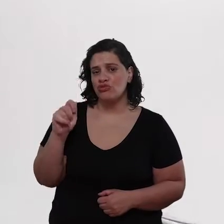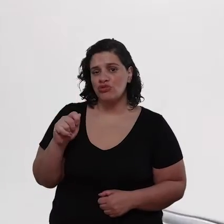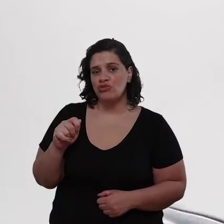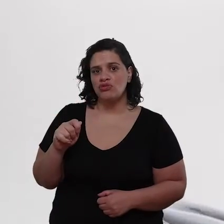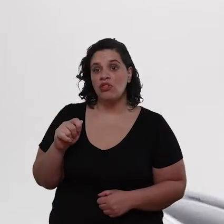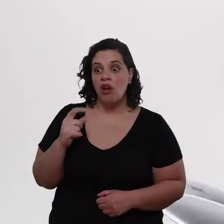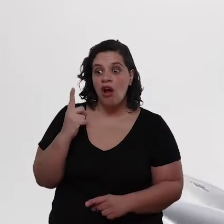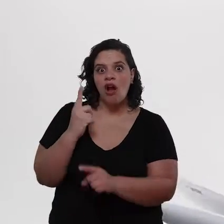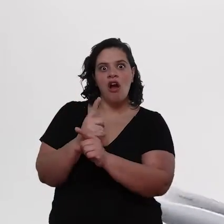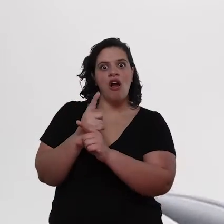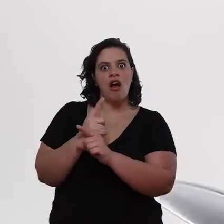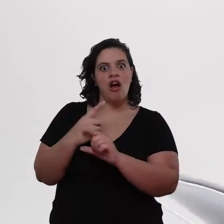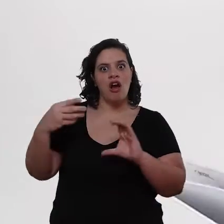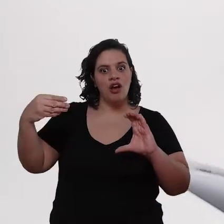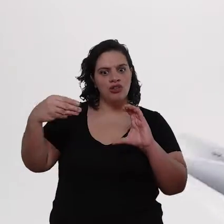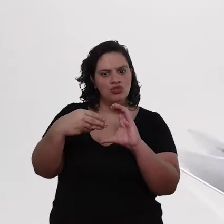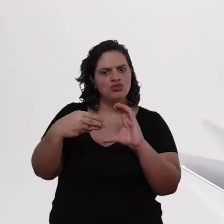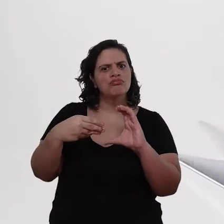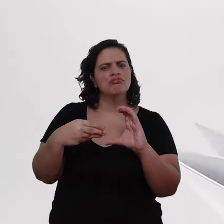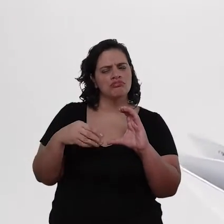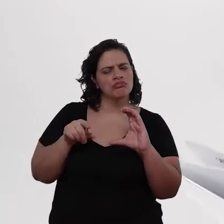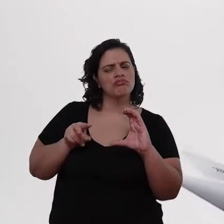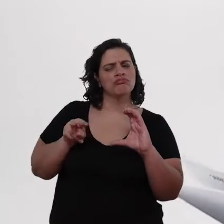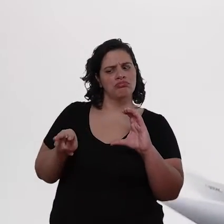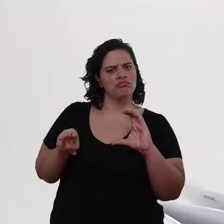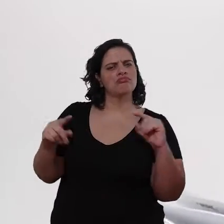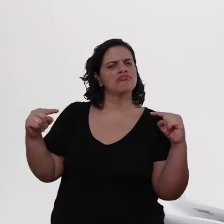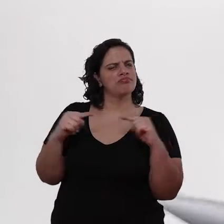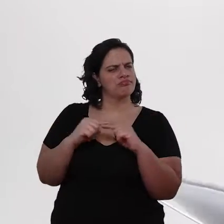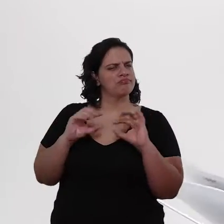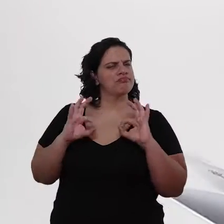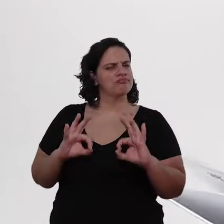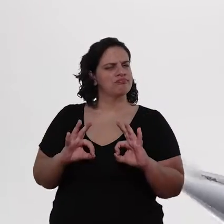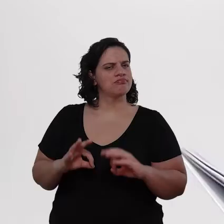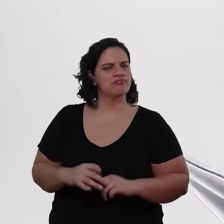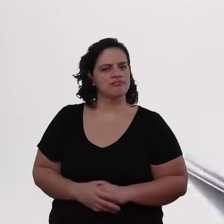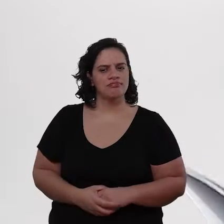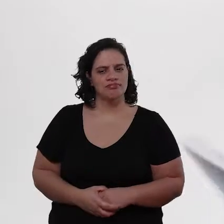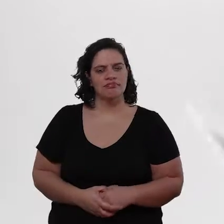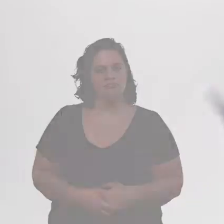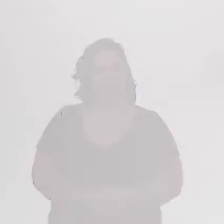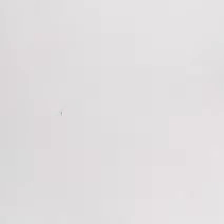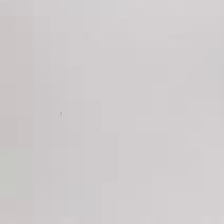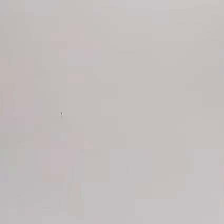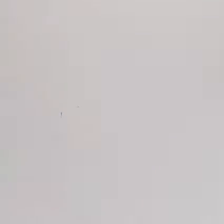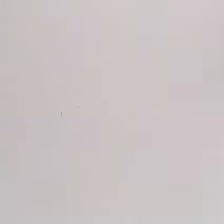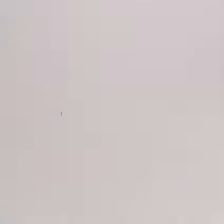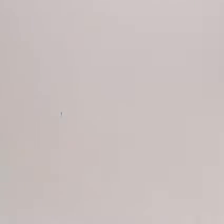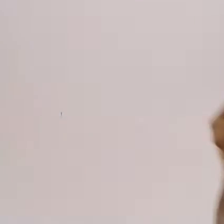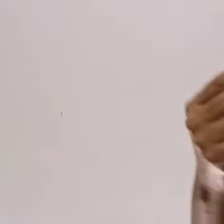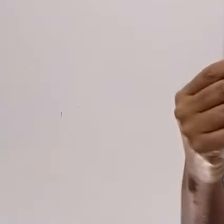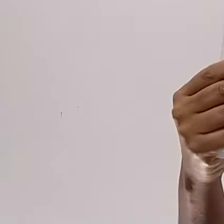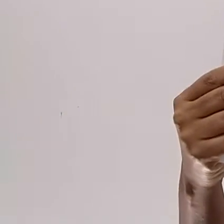Então, um dia achou uma outra parte que parecia perfeita.